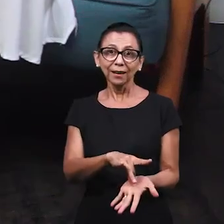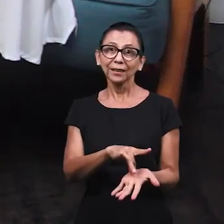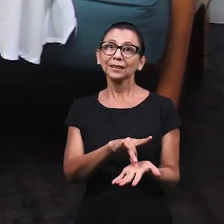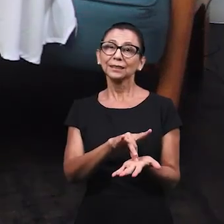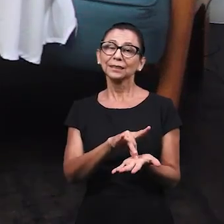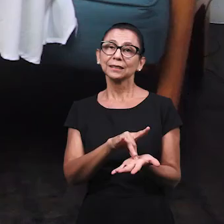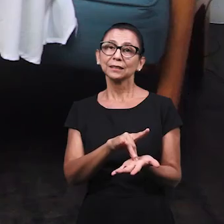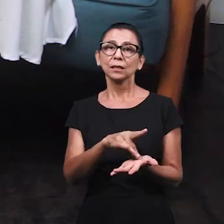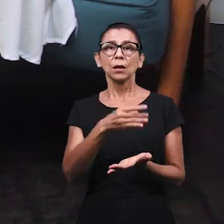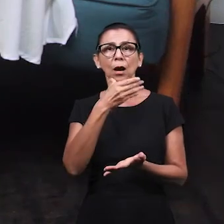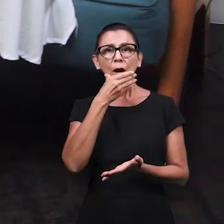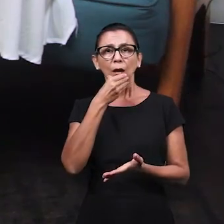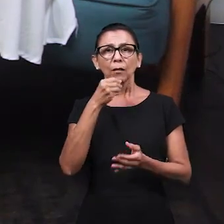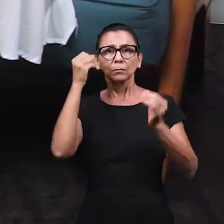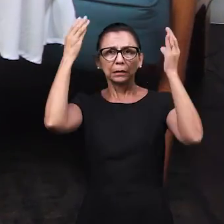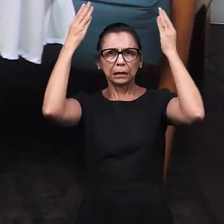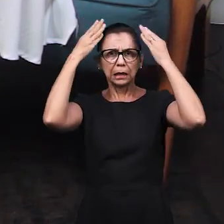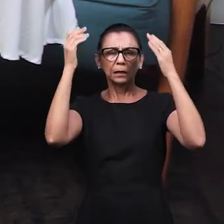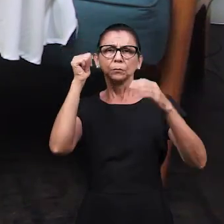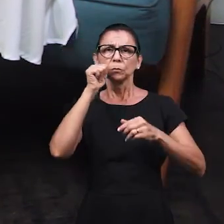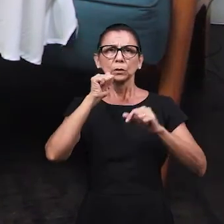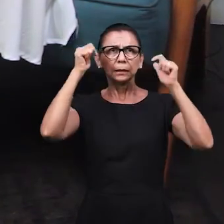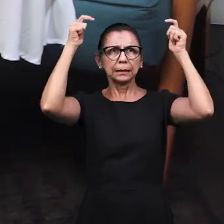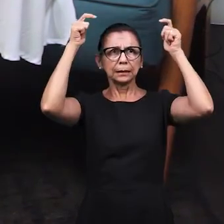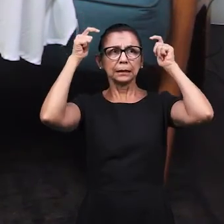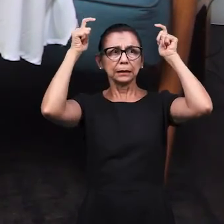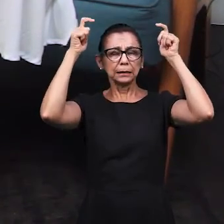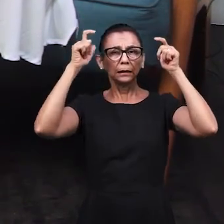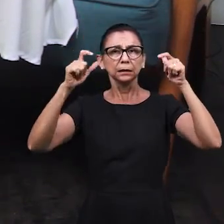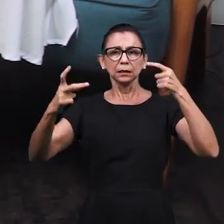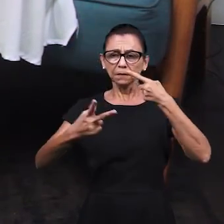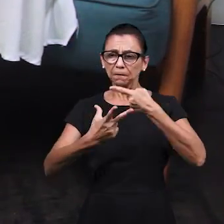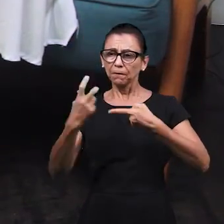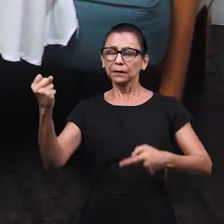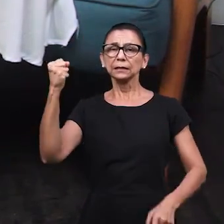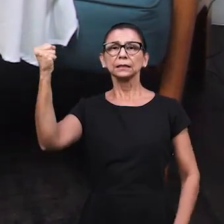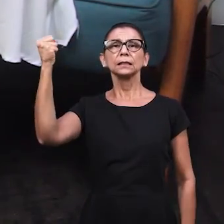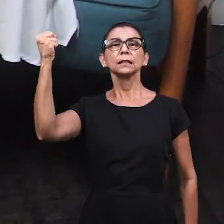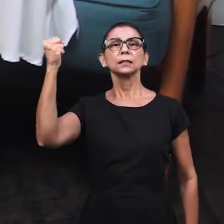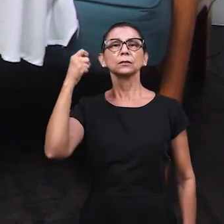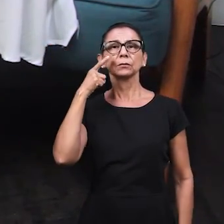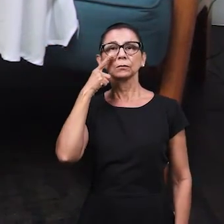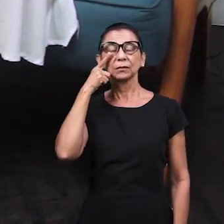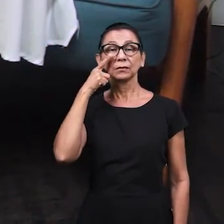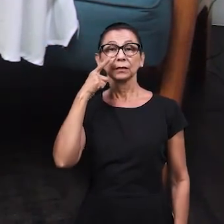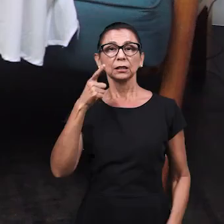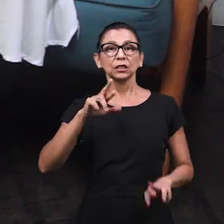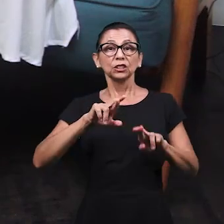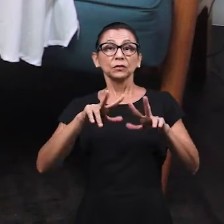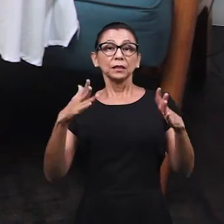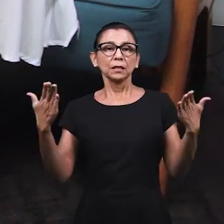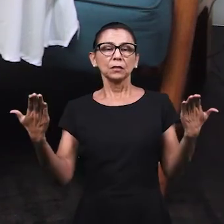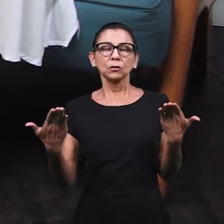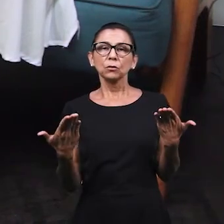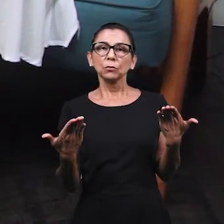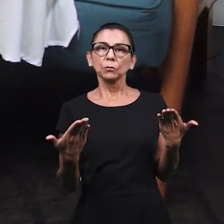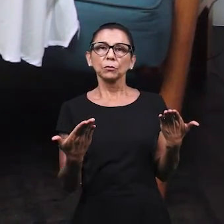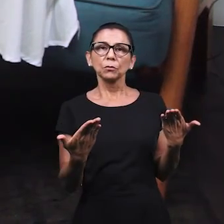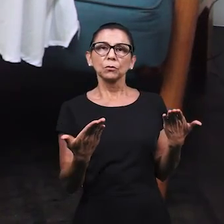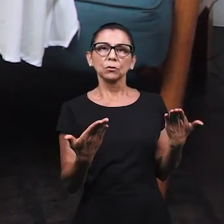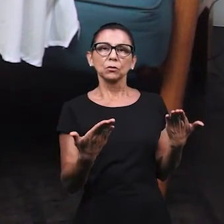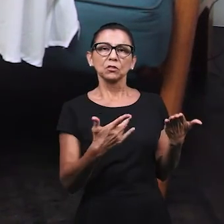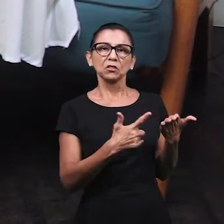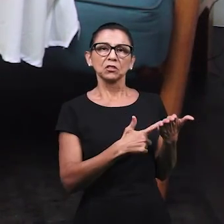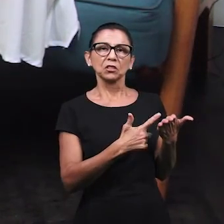que venceram, que tiveram o Senhor como a sua força, diferente dos heróis que são apontados hoje, mostrados para as nossas